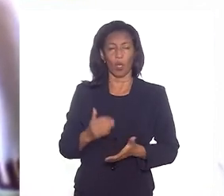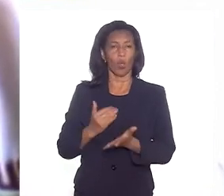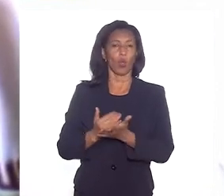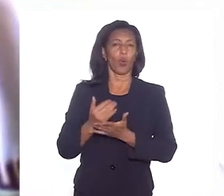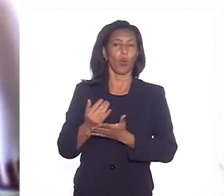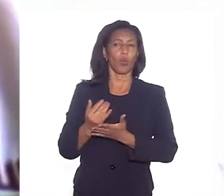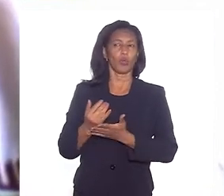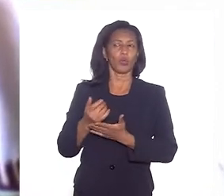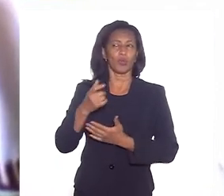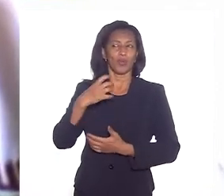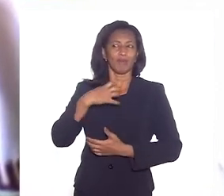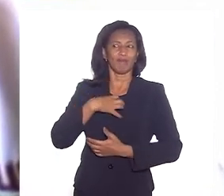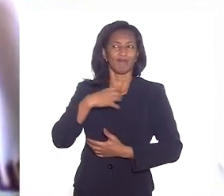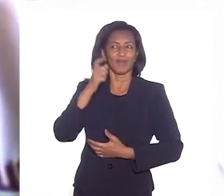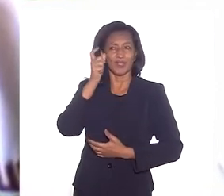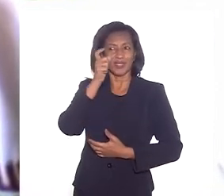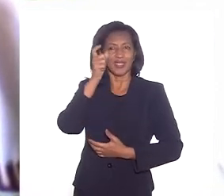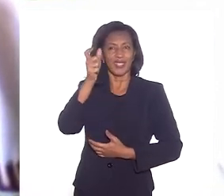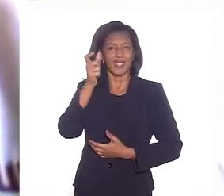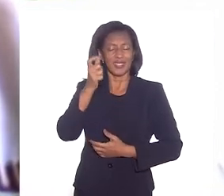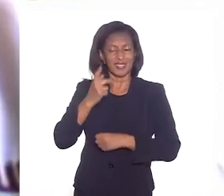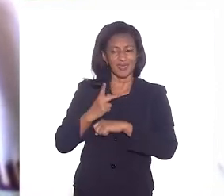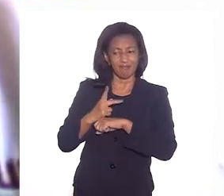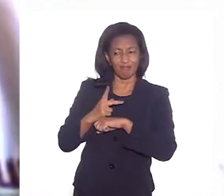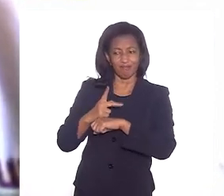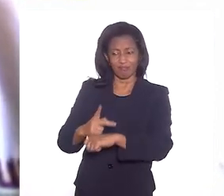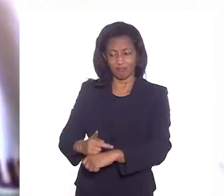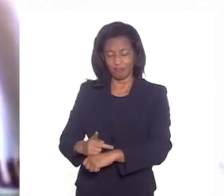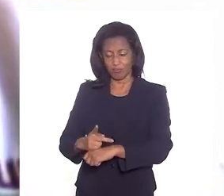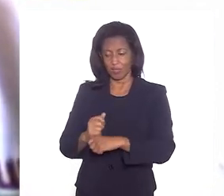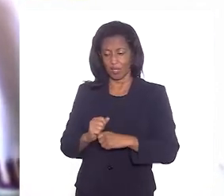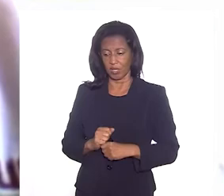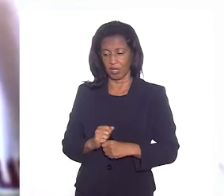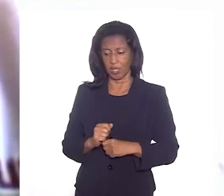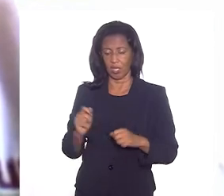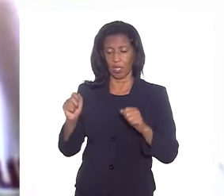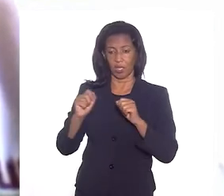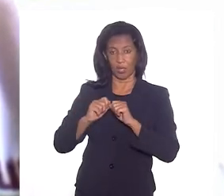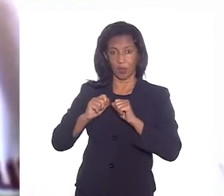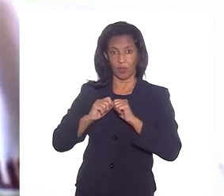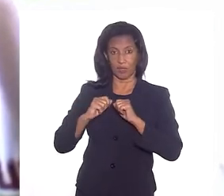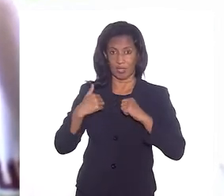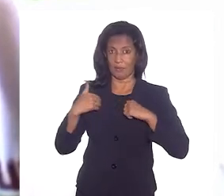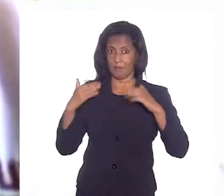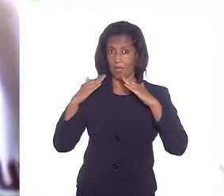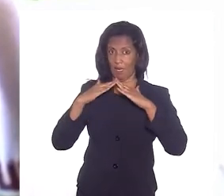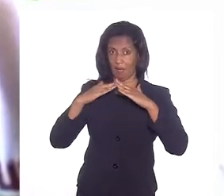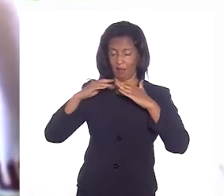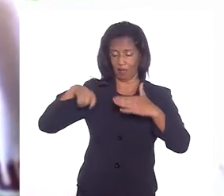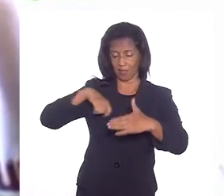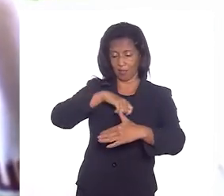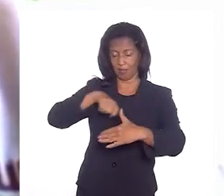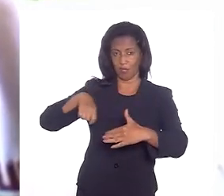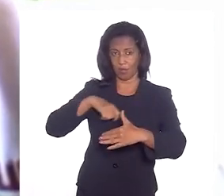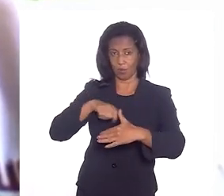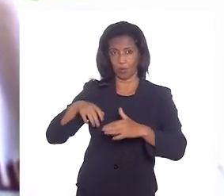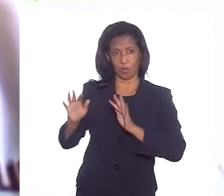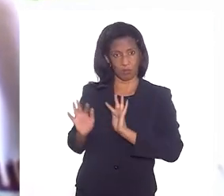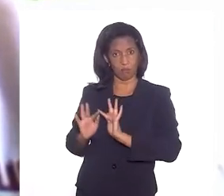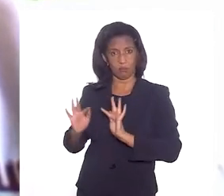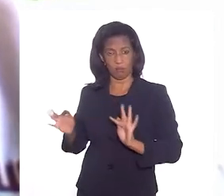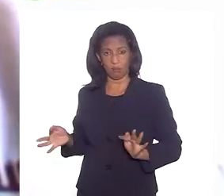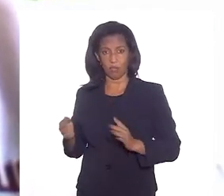começou a surgir aquele interesse, aquela busca por fazer algo dentro da minha cozinha, né, que